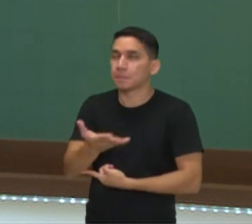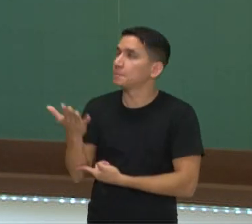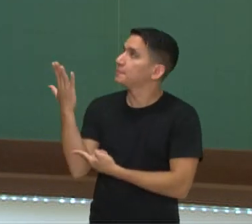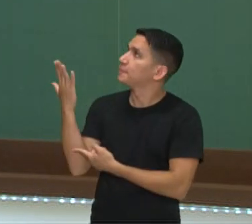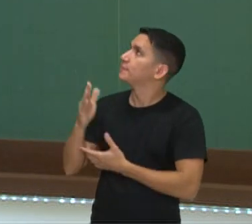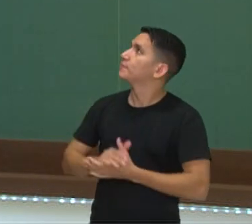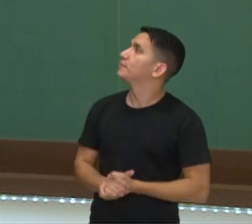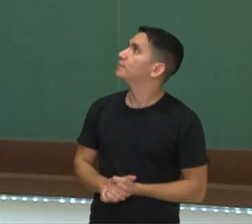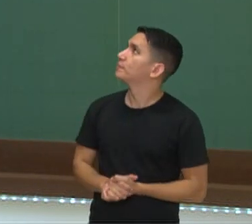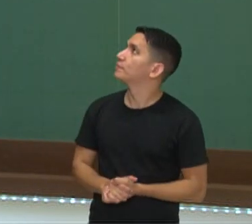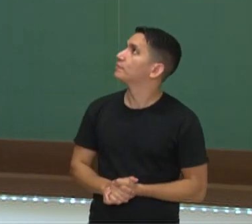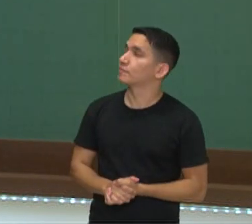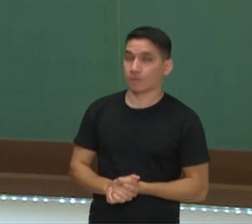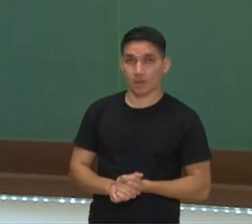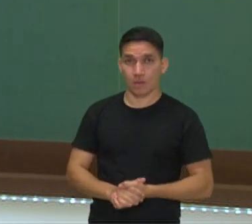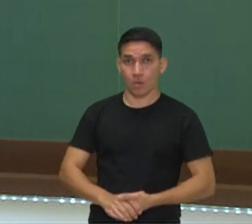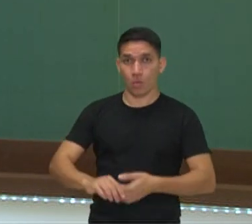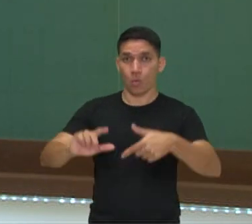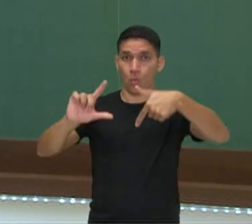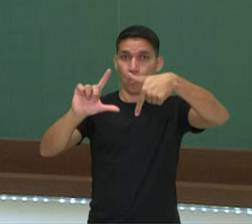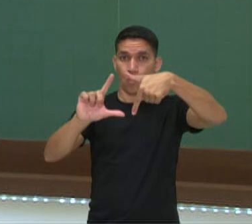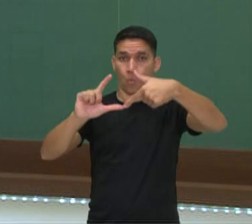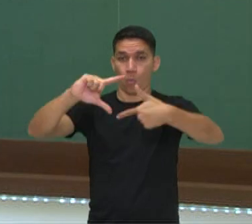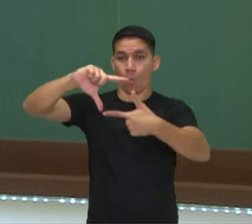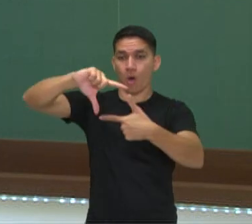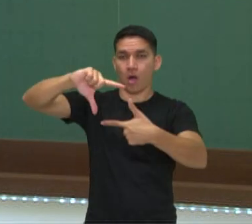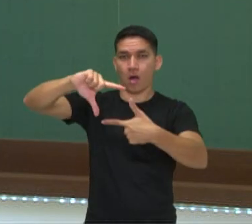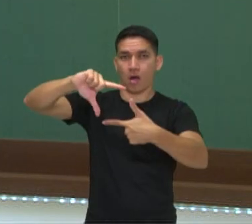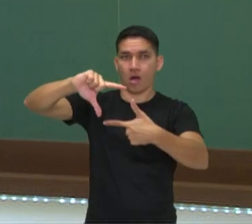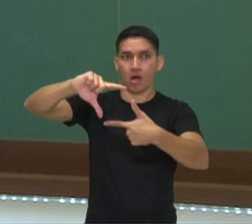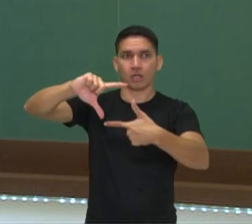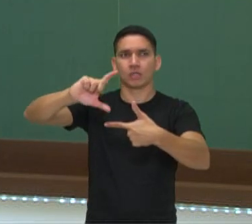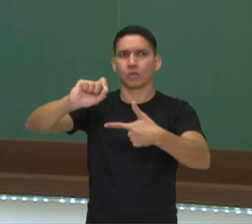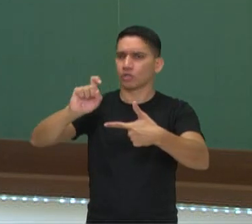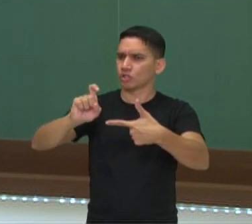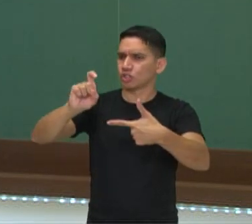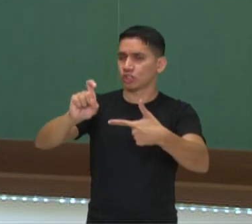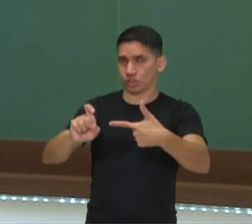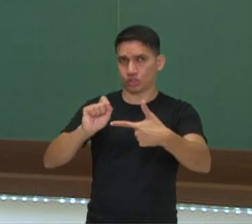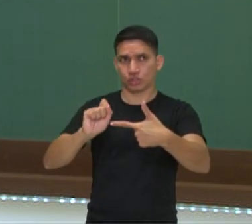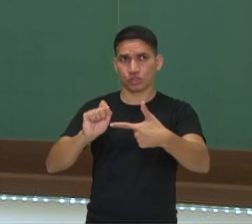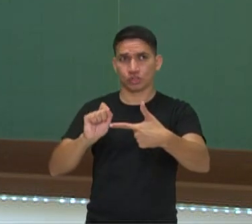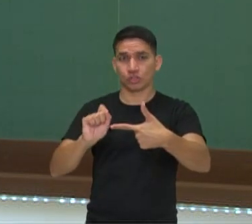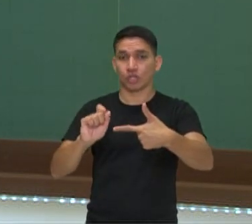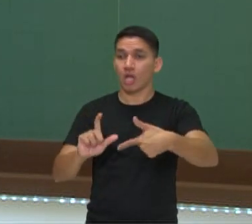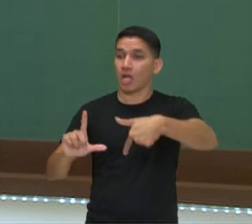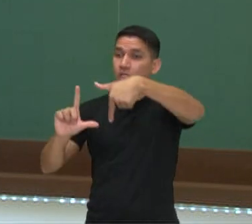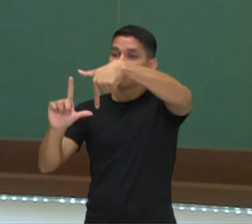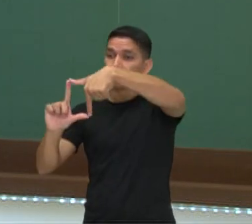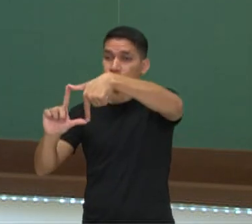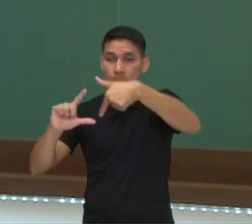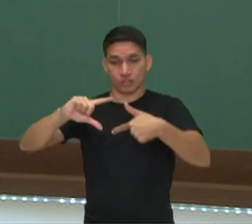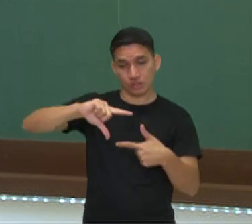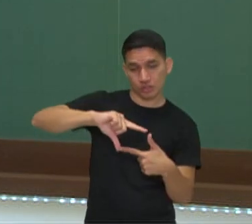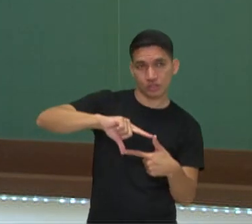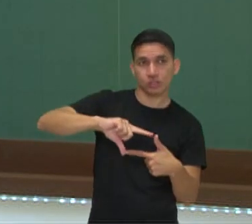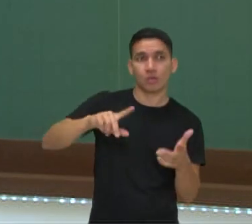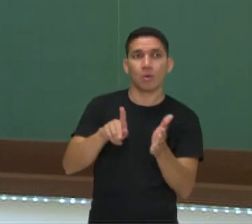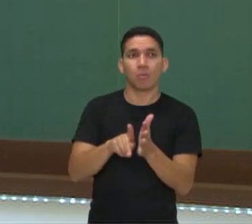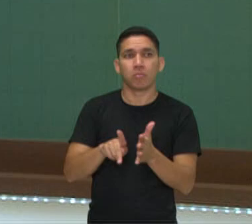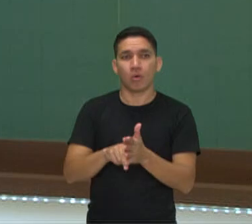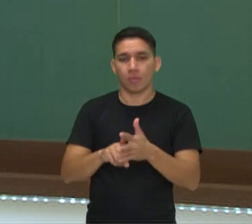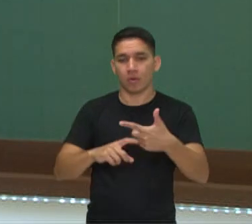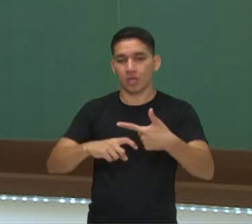pra gente. Então, eu tenho um quadrado de lado x e dois retângulos de lados 3 por x,